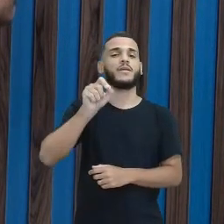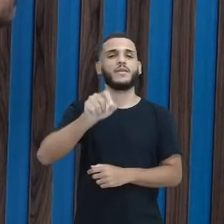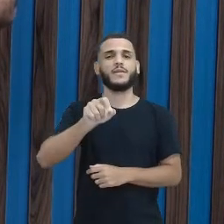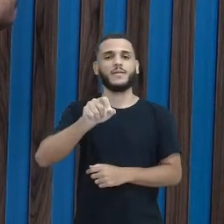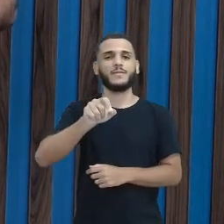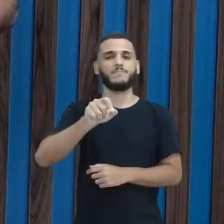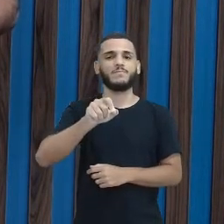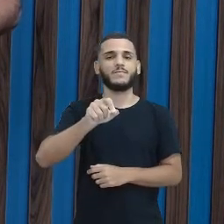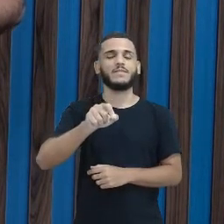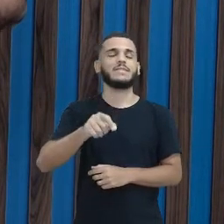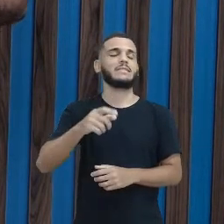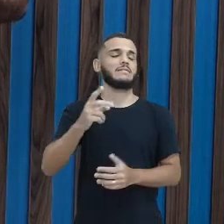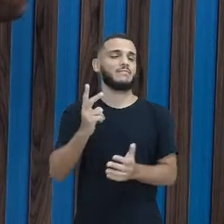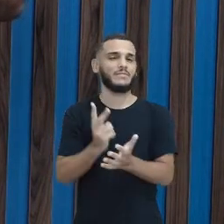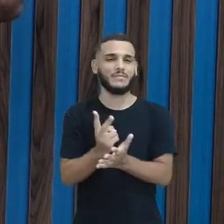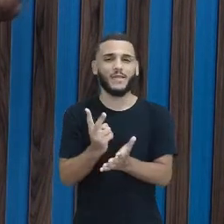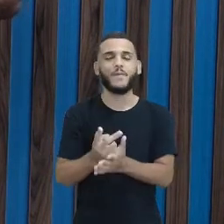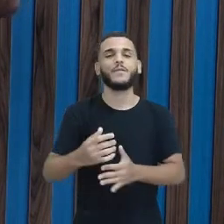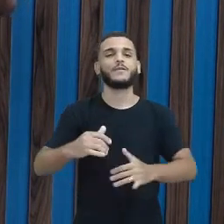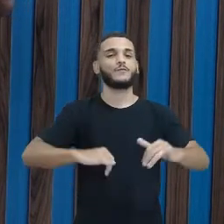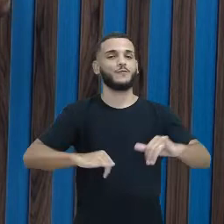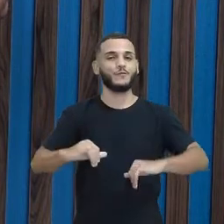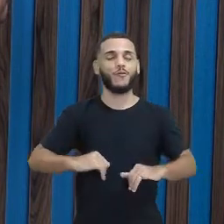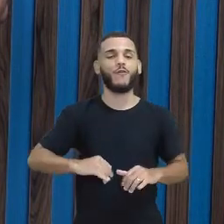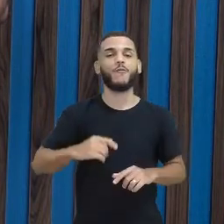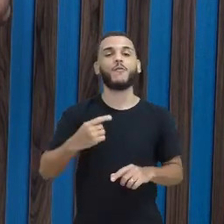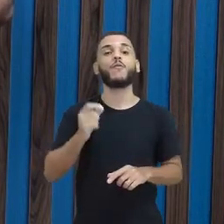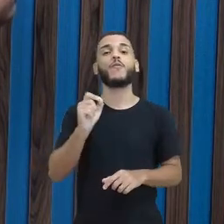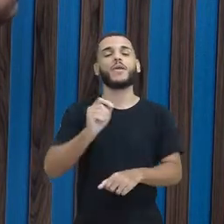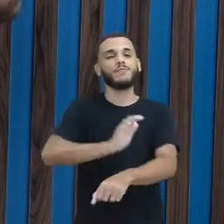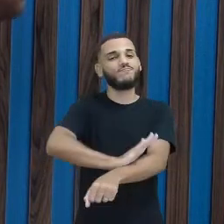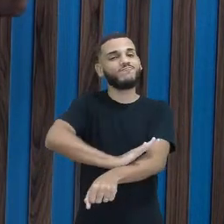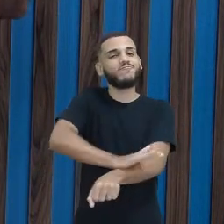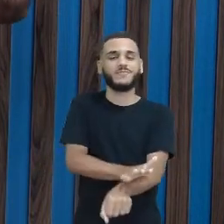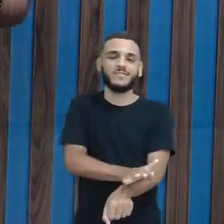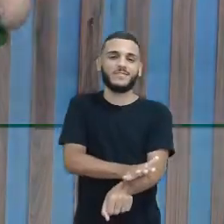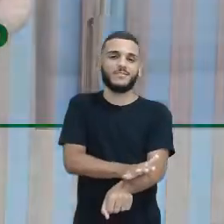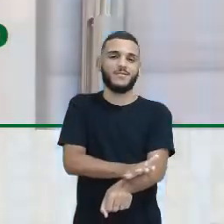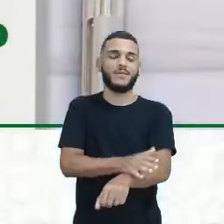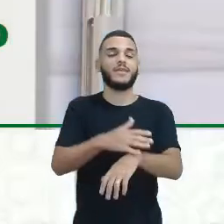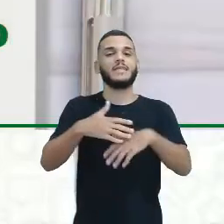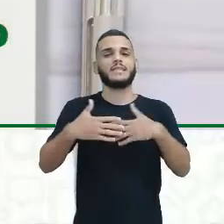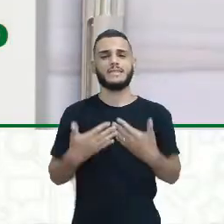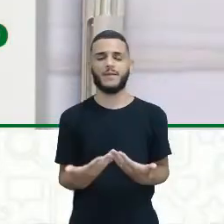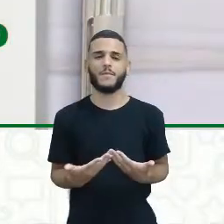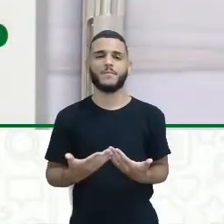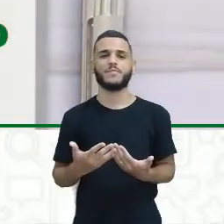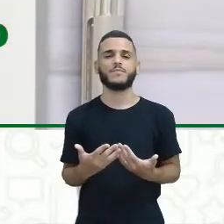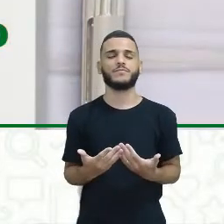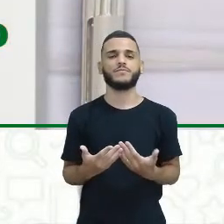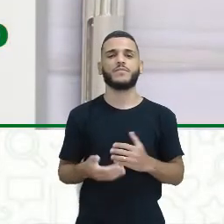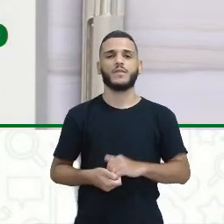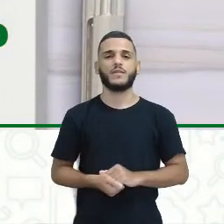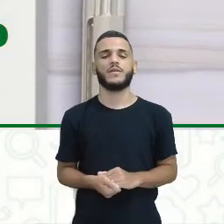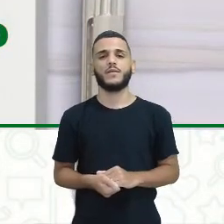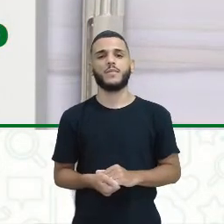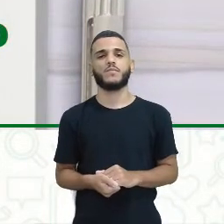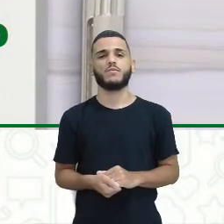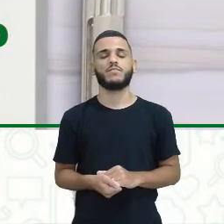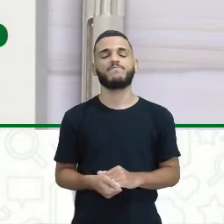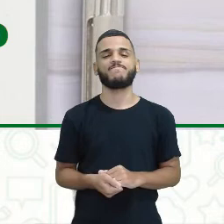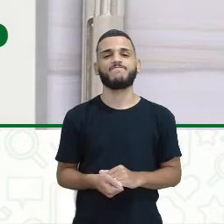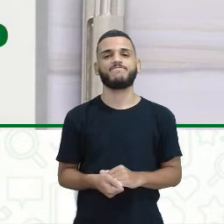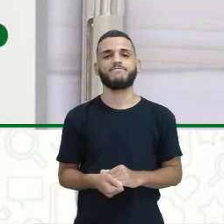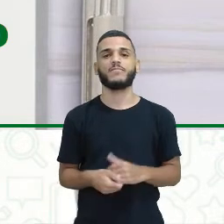bastante vitimada pela questão do racismo. Então, o que é que vai acontecer? Vamos pensar